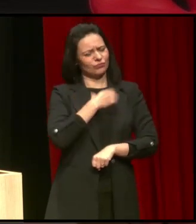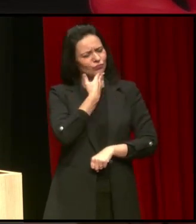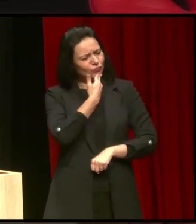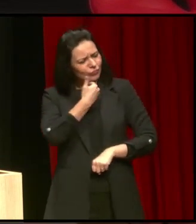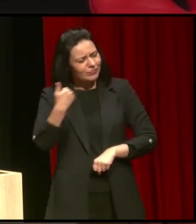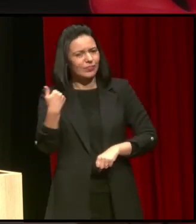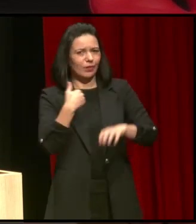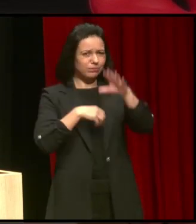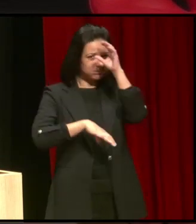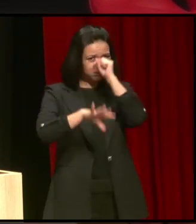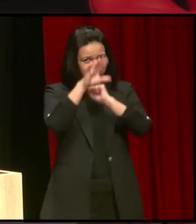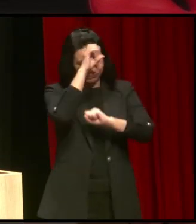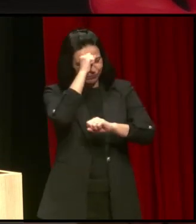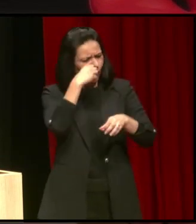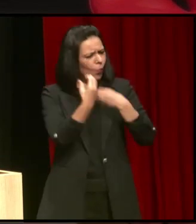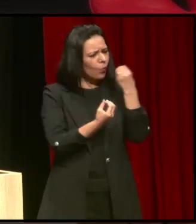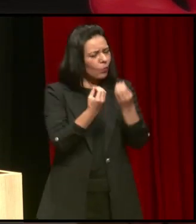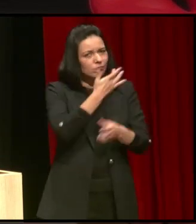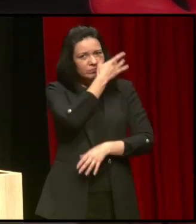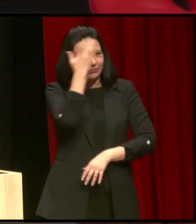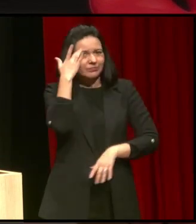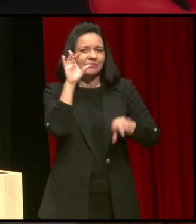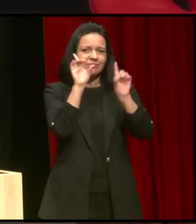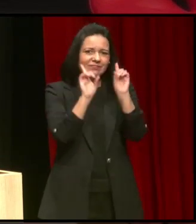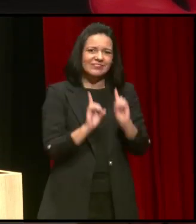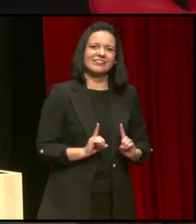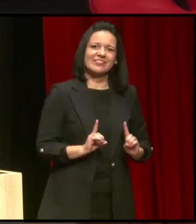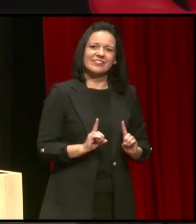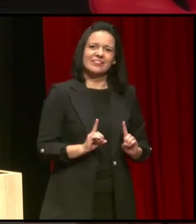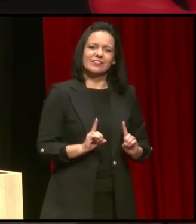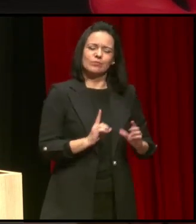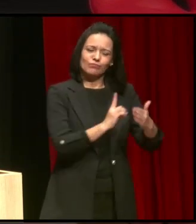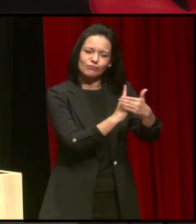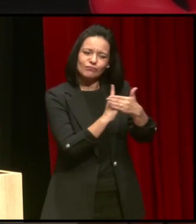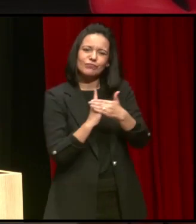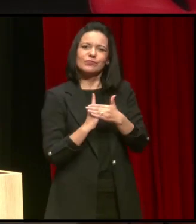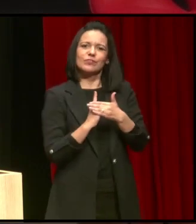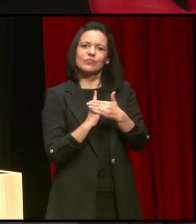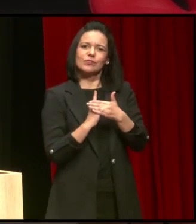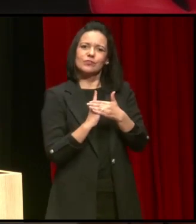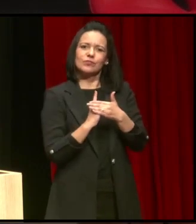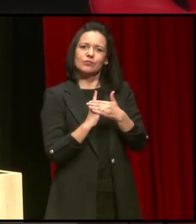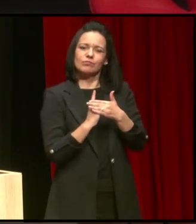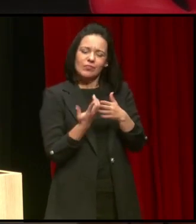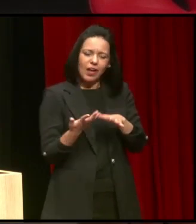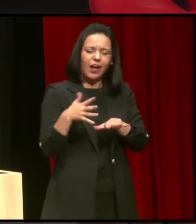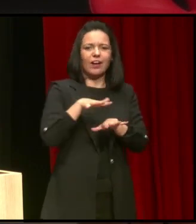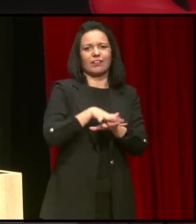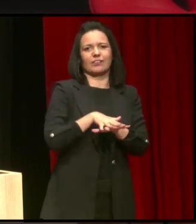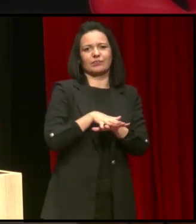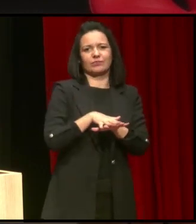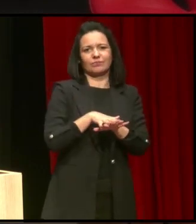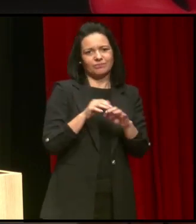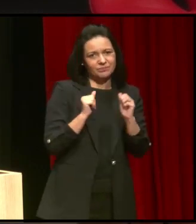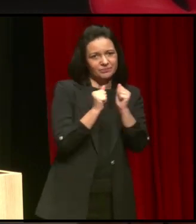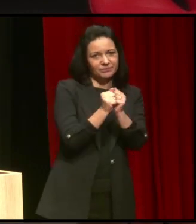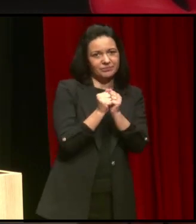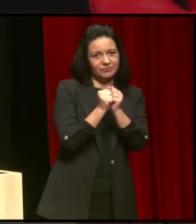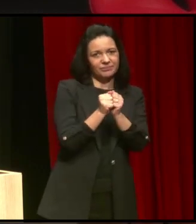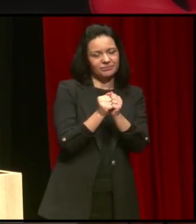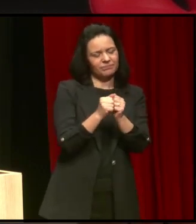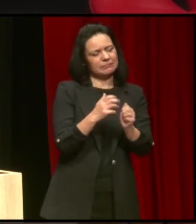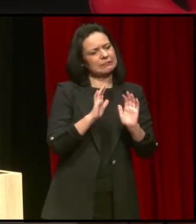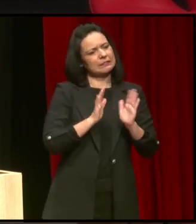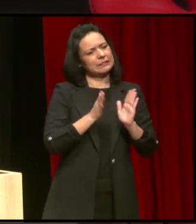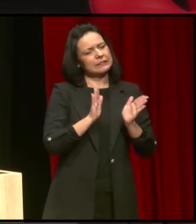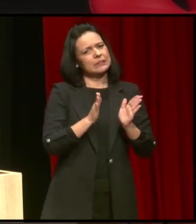a receber essas pessoas, acolher e incluí-las no trabalho. Vou dizer uma coisa que muito me